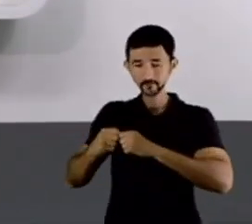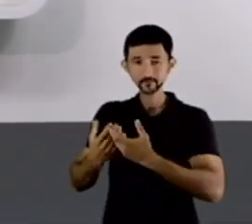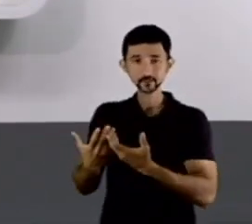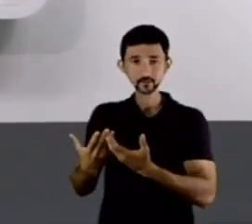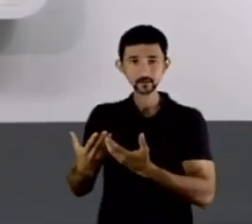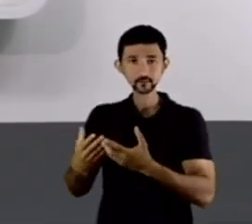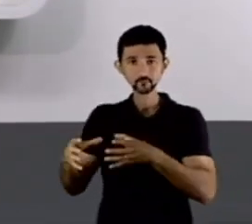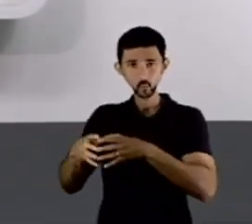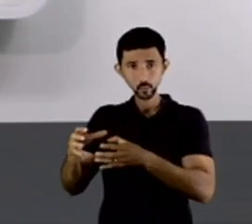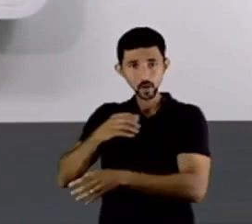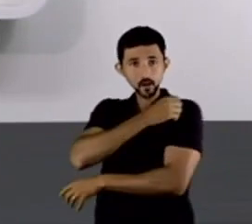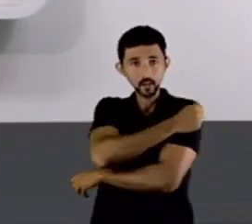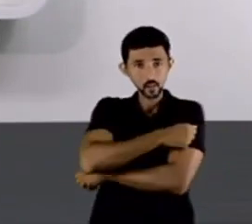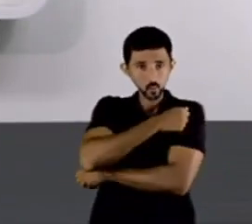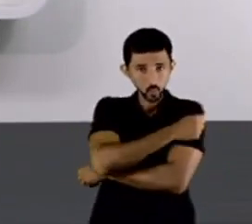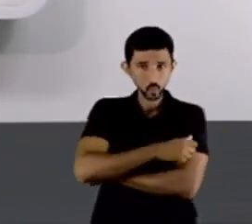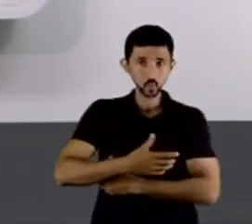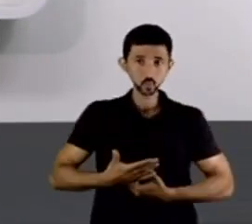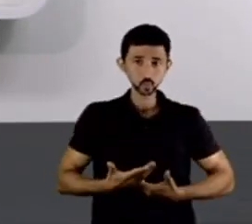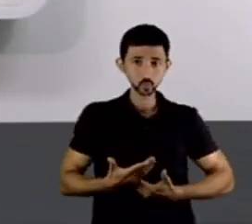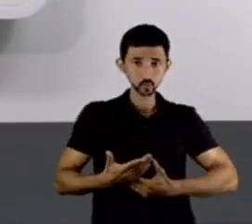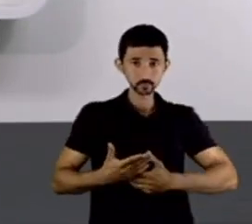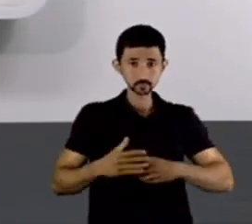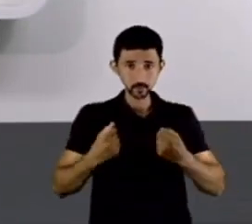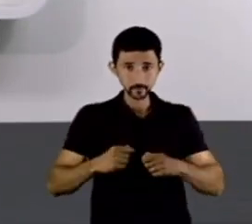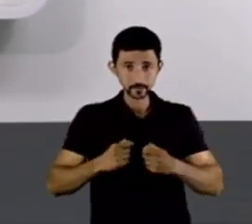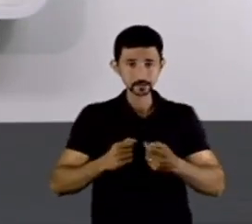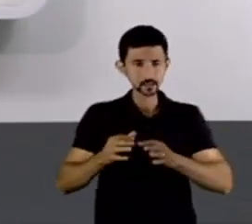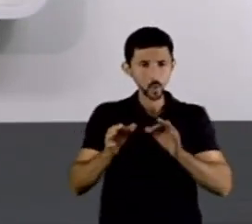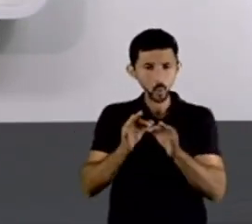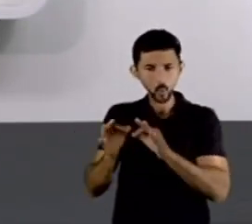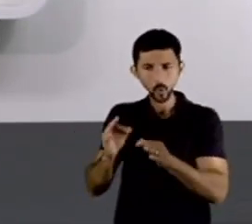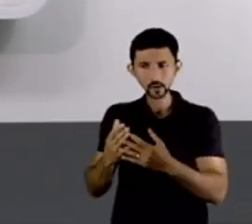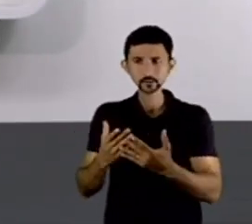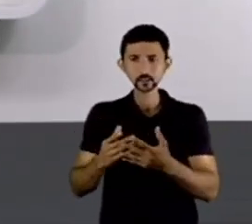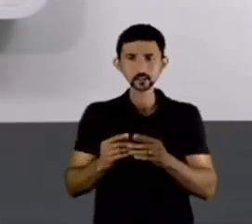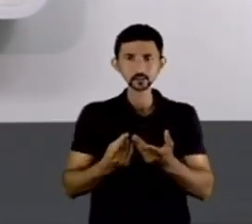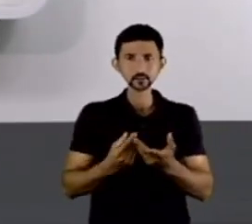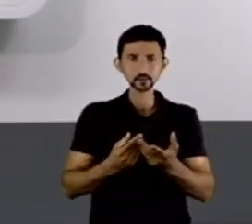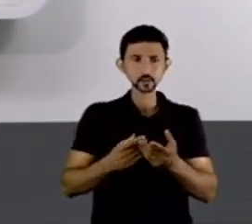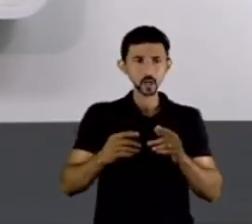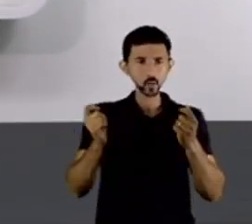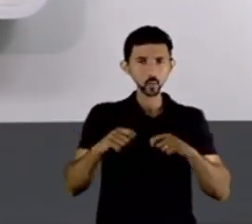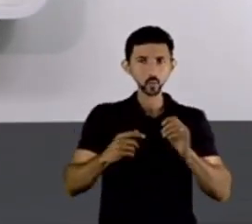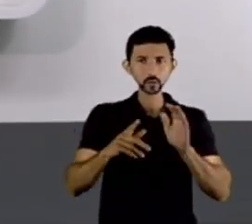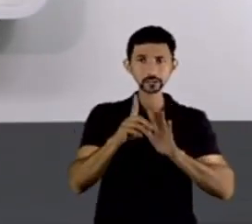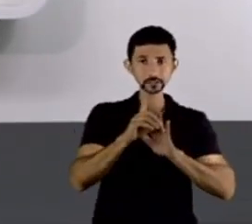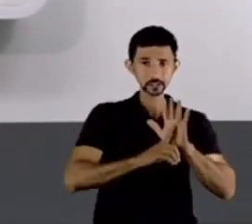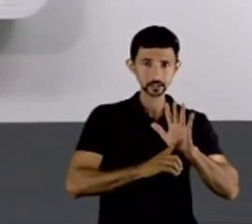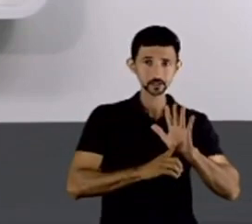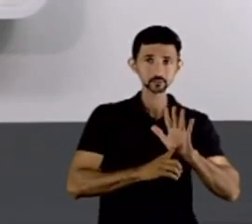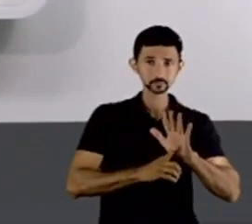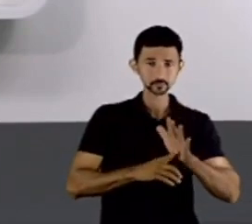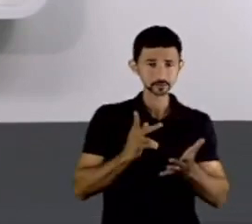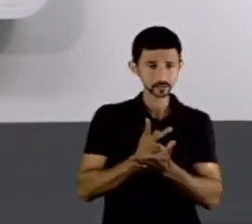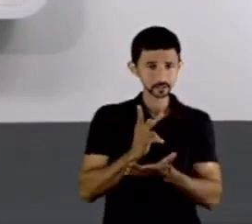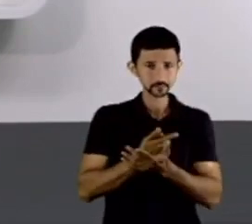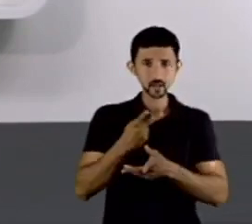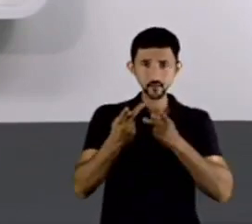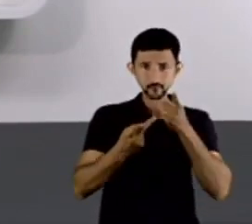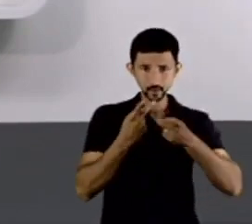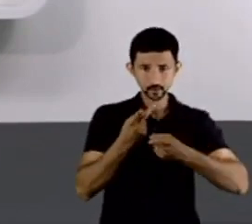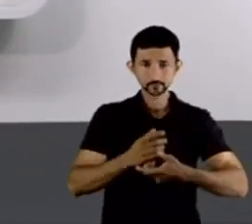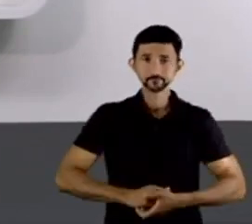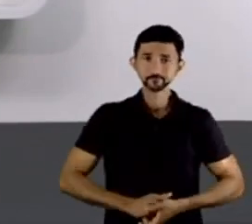se defenderem, têm que arrumar uma forma, né, de garantir os seus direitos. Eu sempre falo isso para os meus alunos em sala de